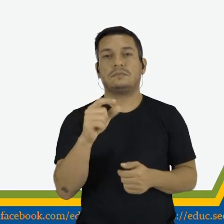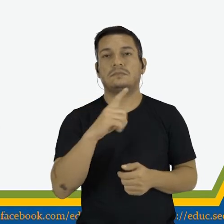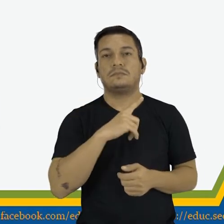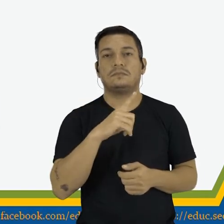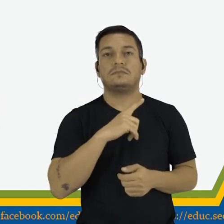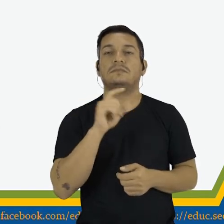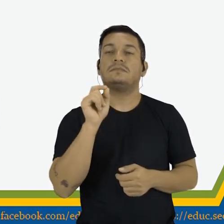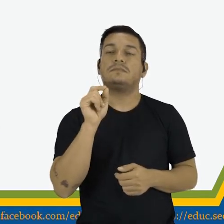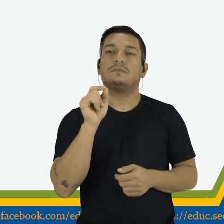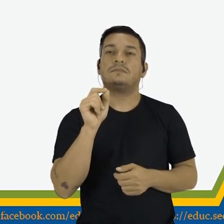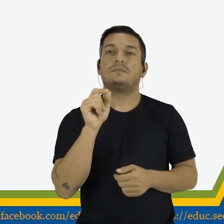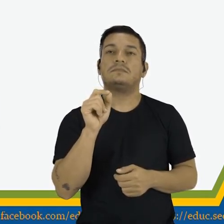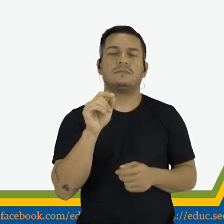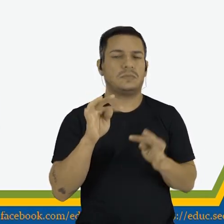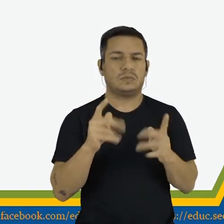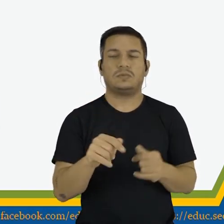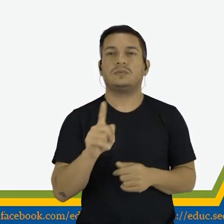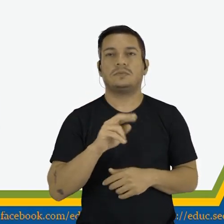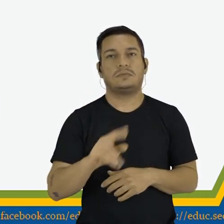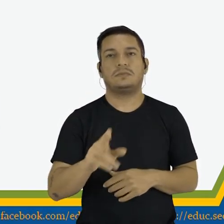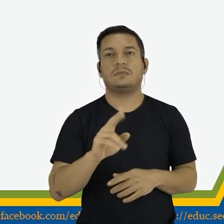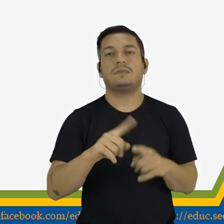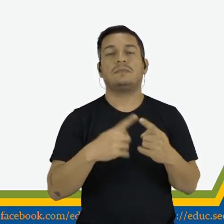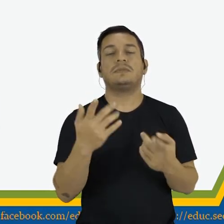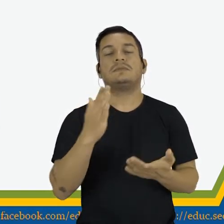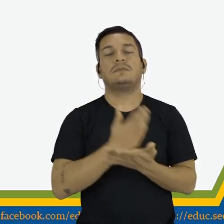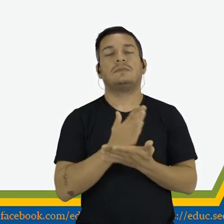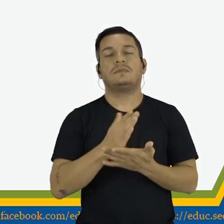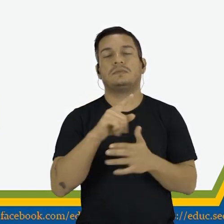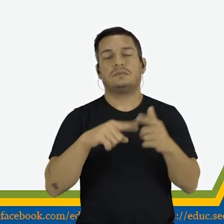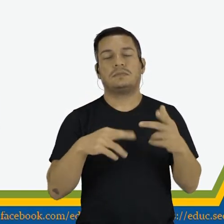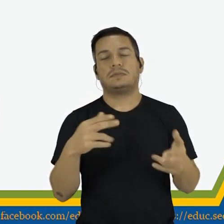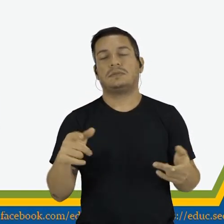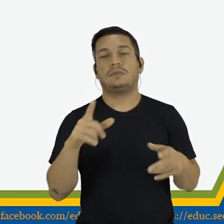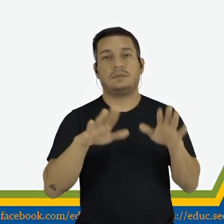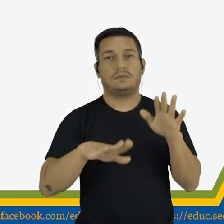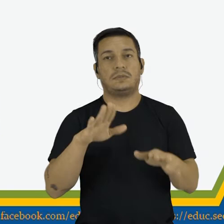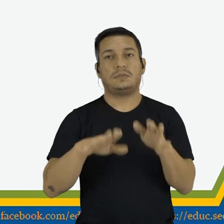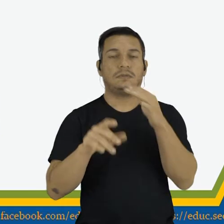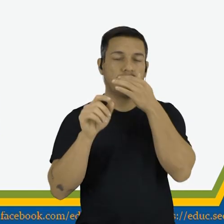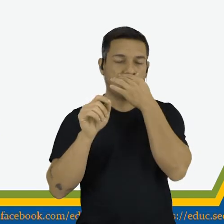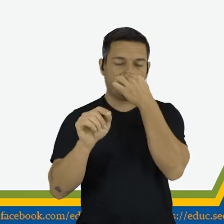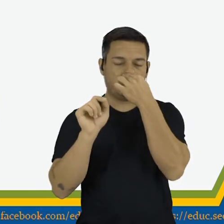tem, não são todos, mas alguns materiais, dependendo